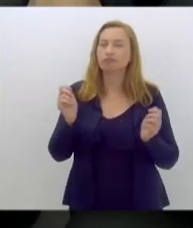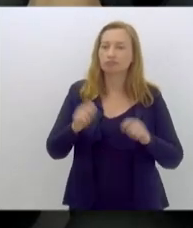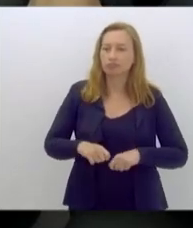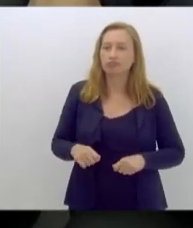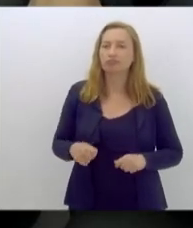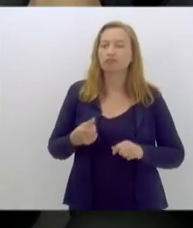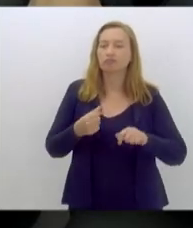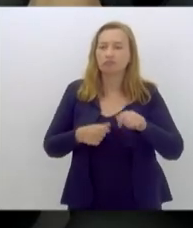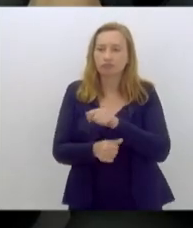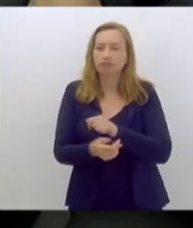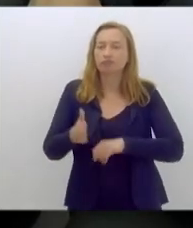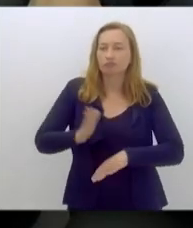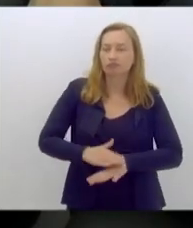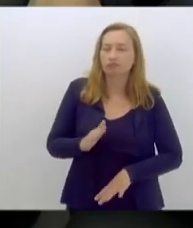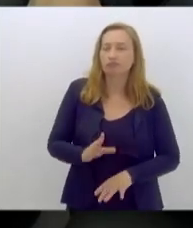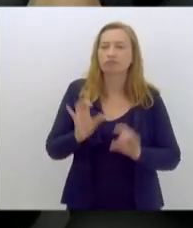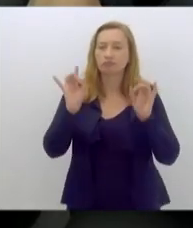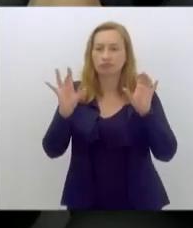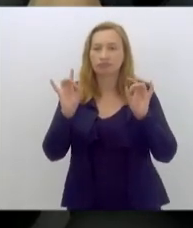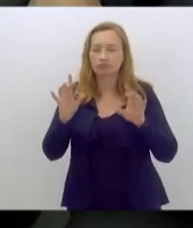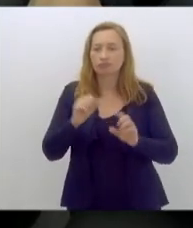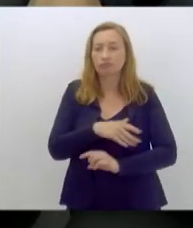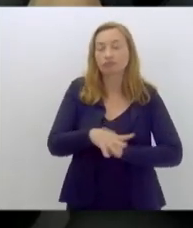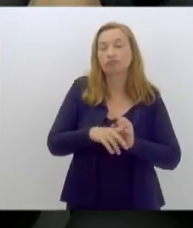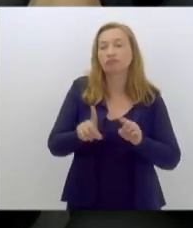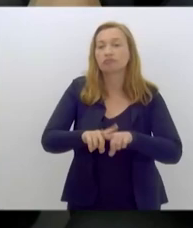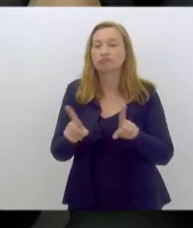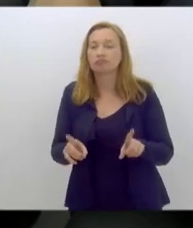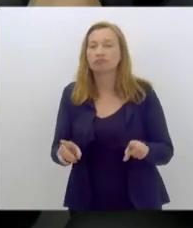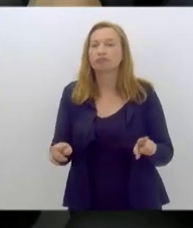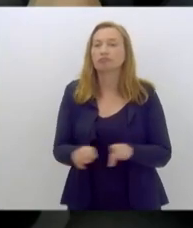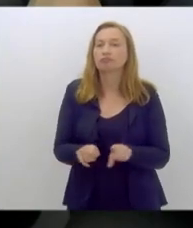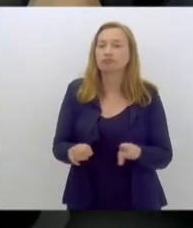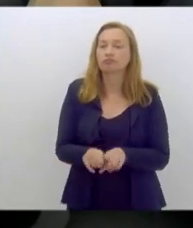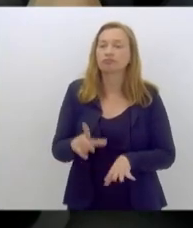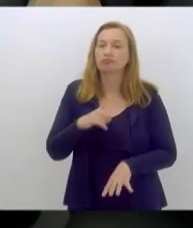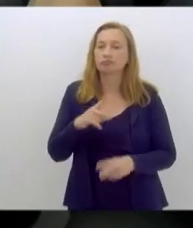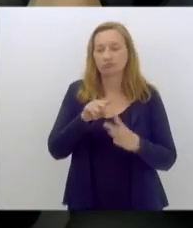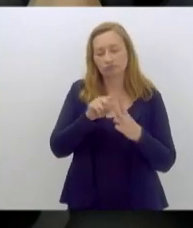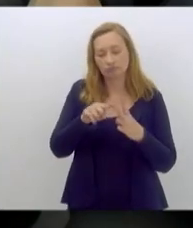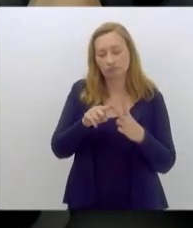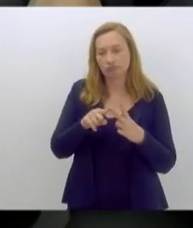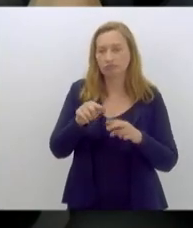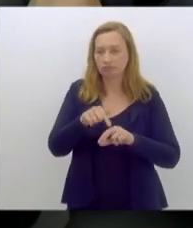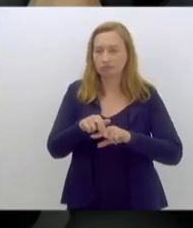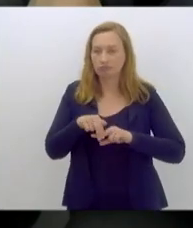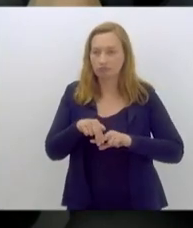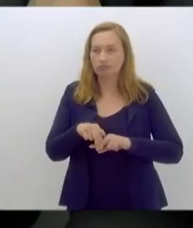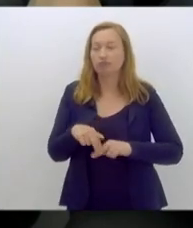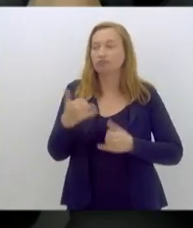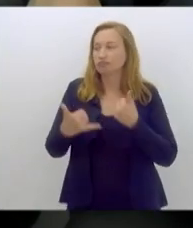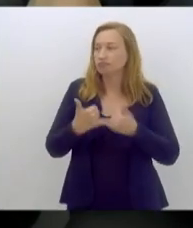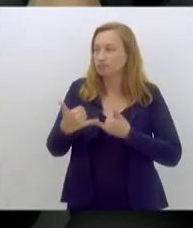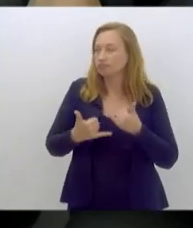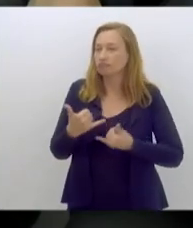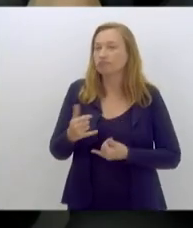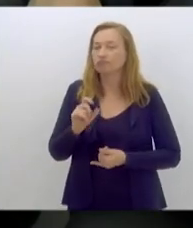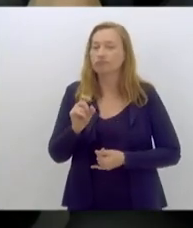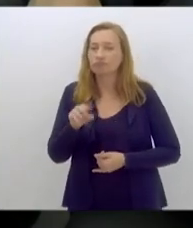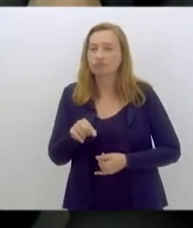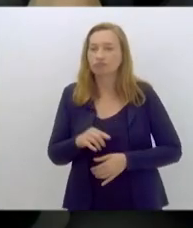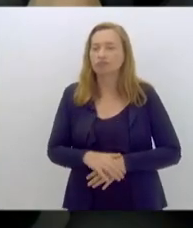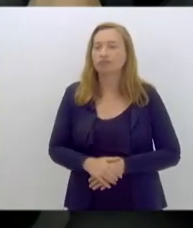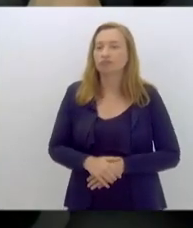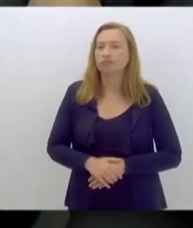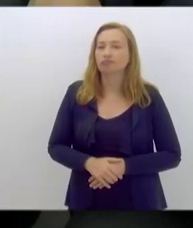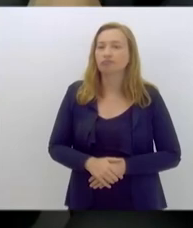para investir mais especialmente no Social mas a gente também tem dois aspectos né Eu brinco muito de que a gente